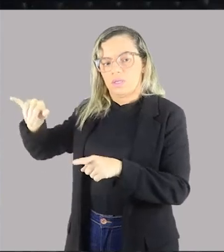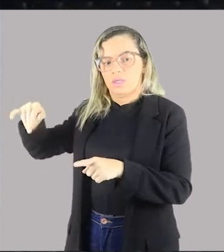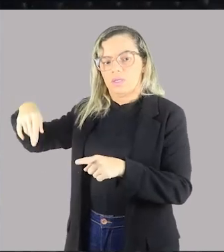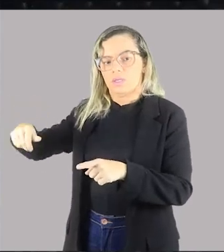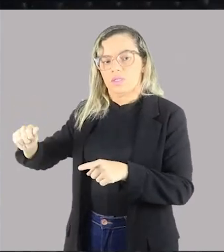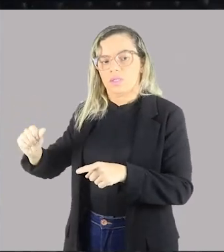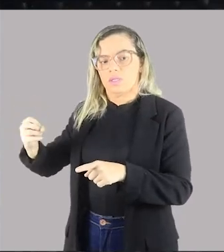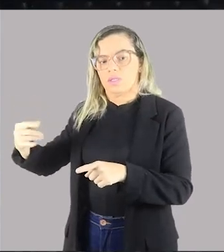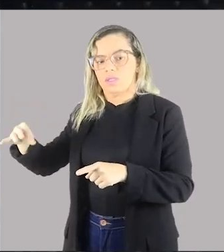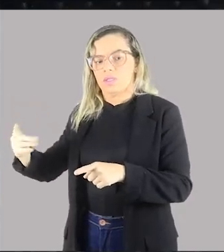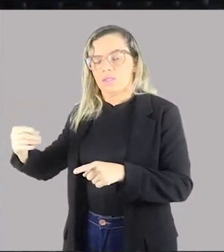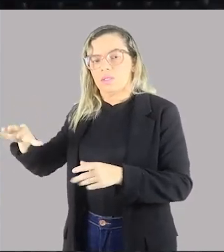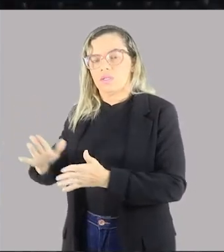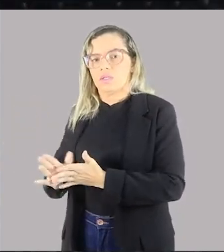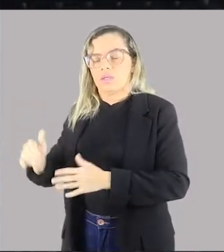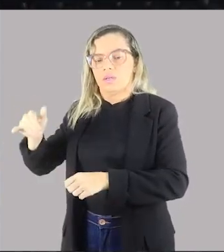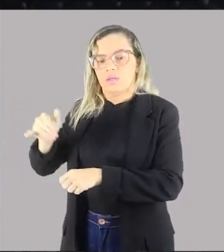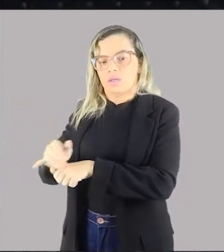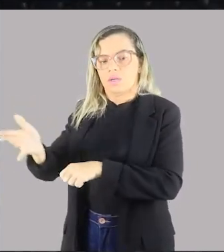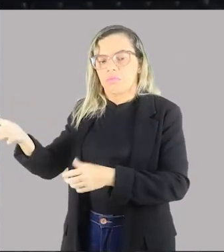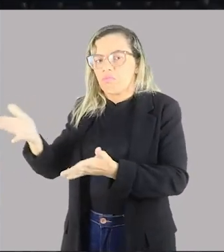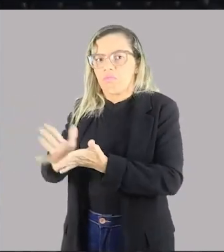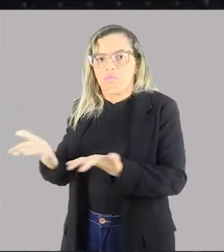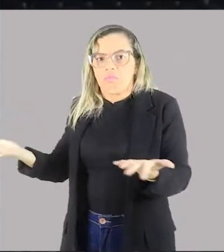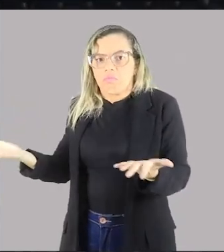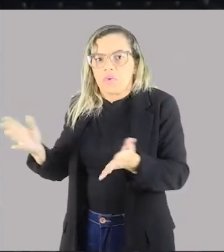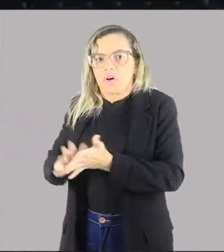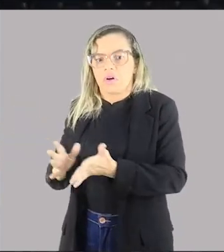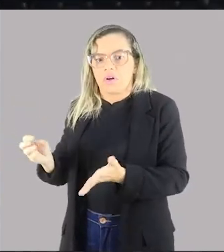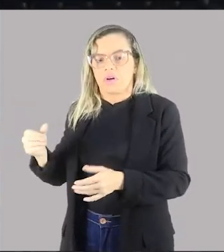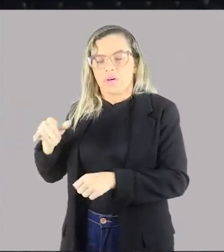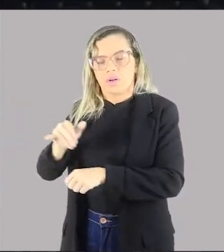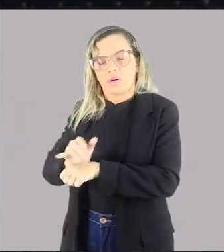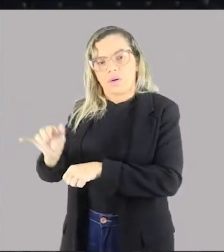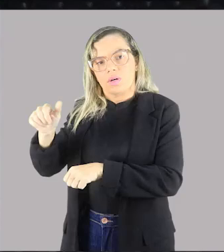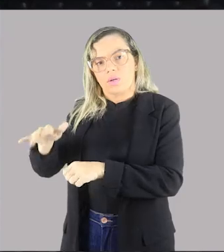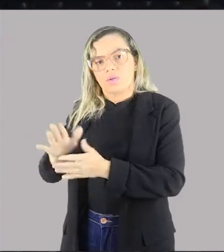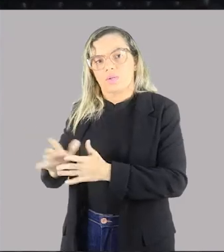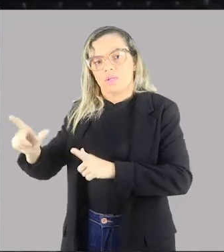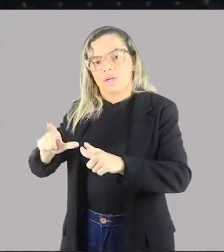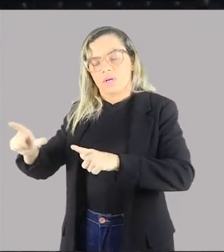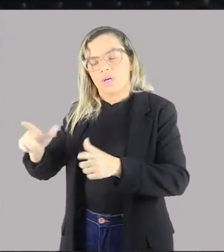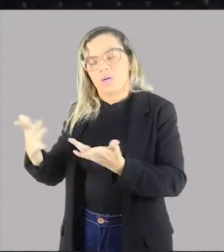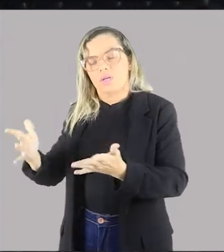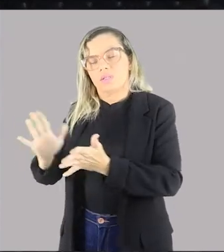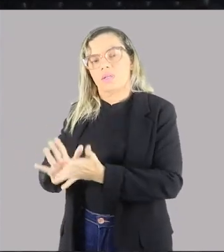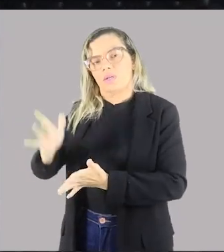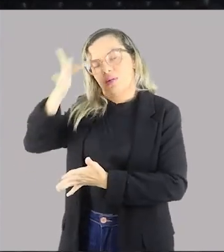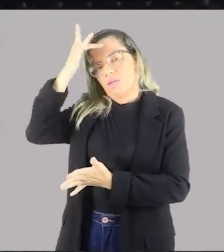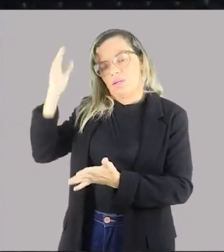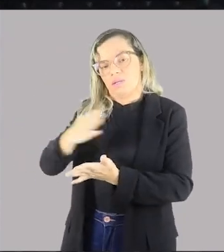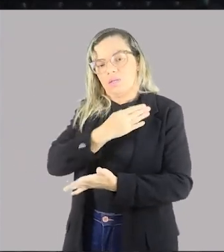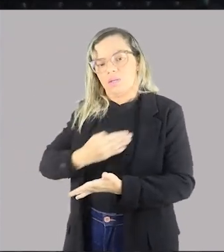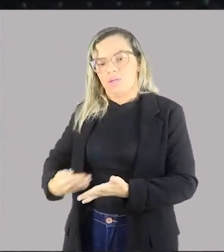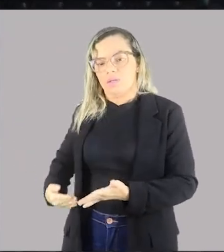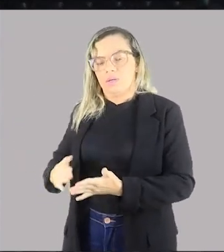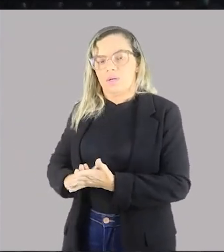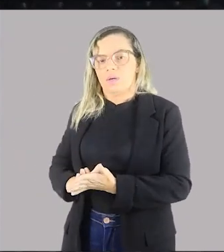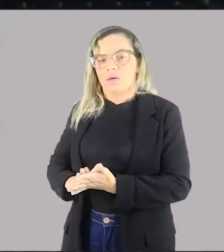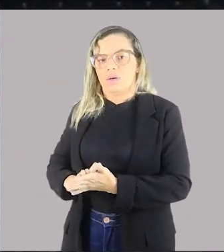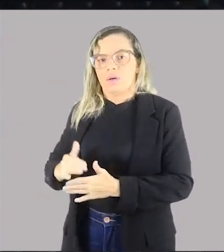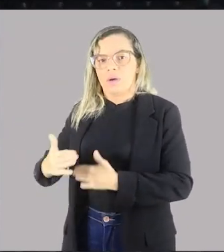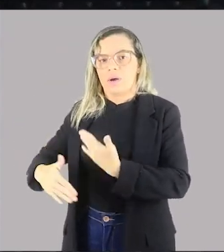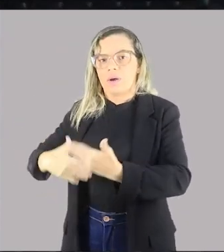inassiduidade, ou seja, a ausência de assiduidade no serviço público. Portanto, se durante um ano, durante